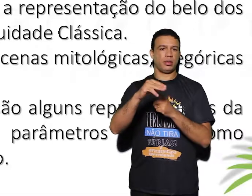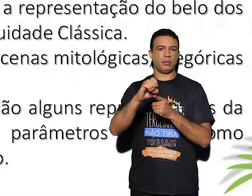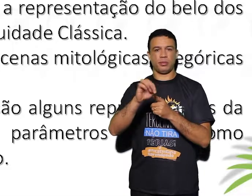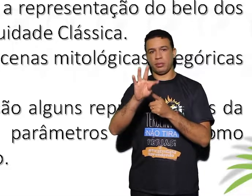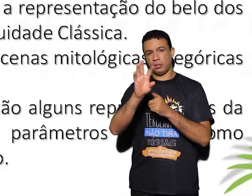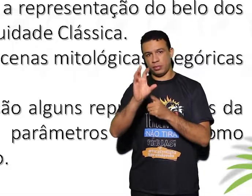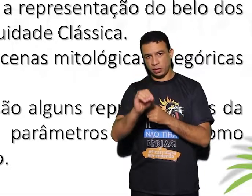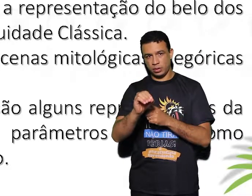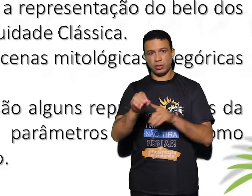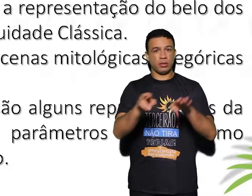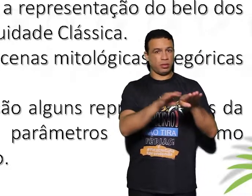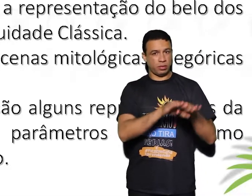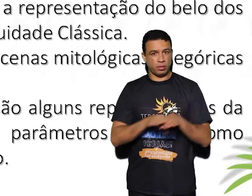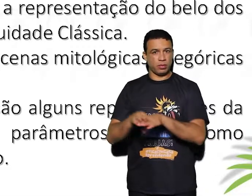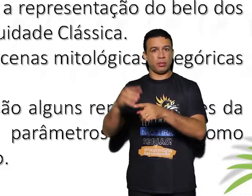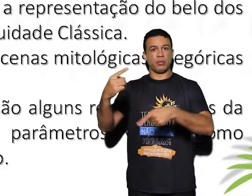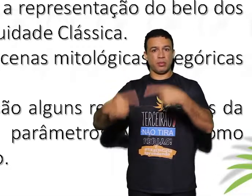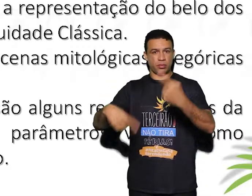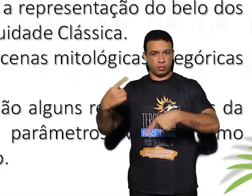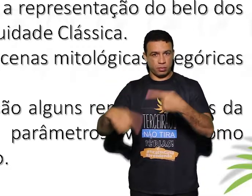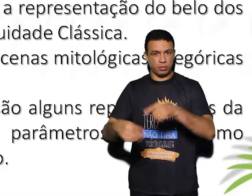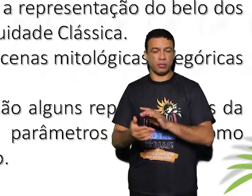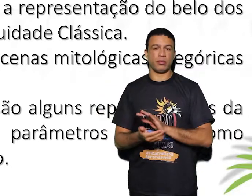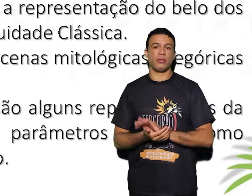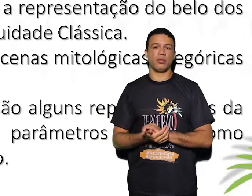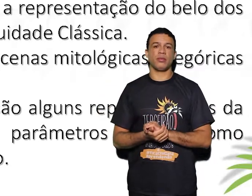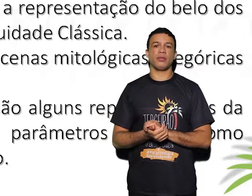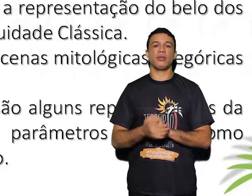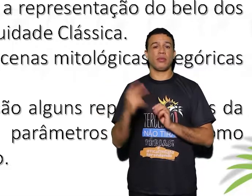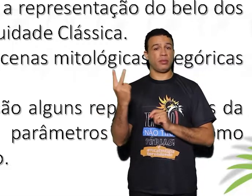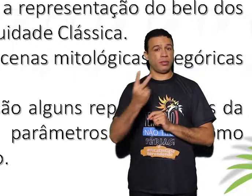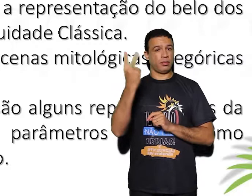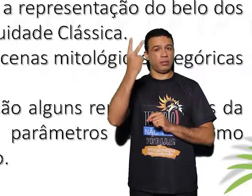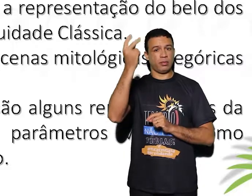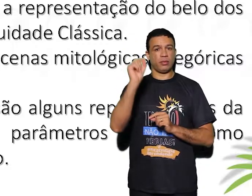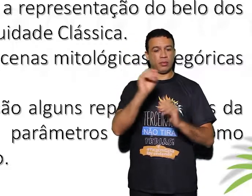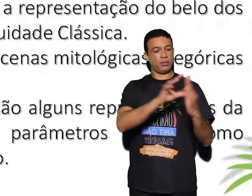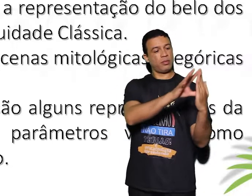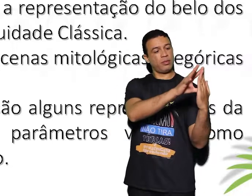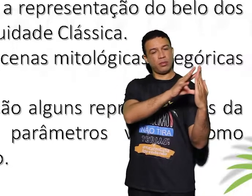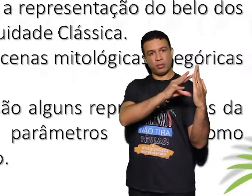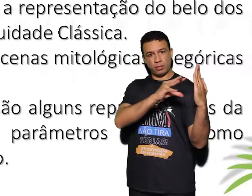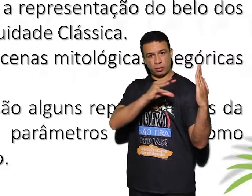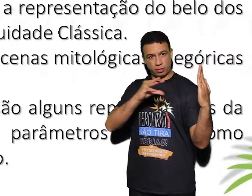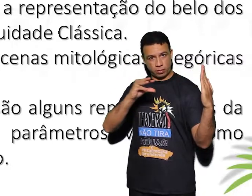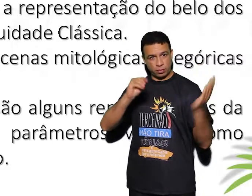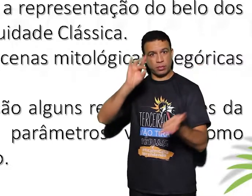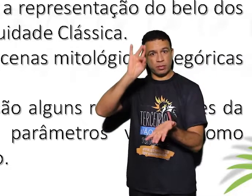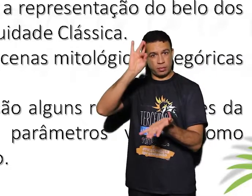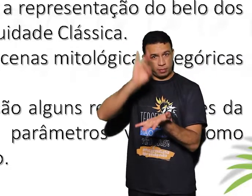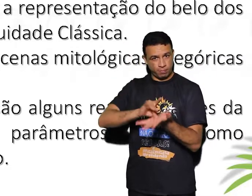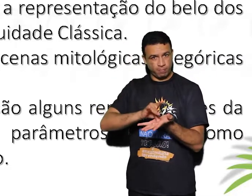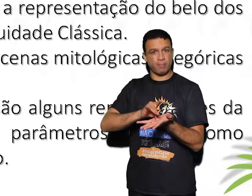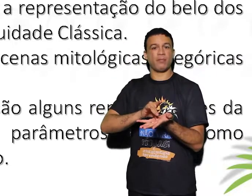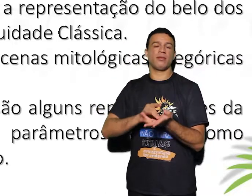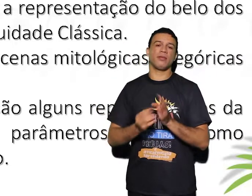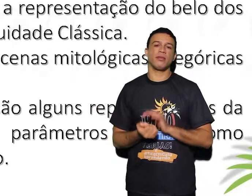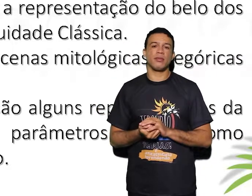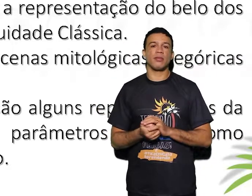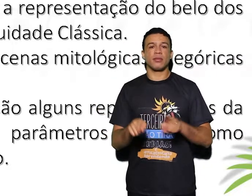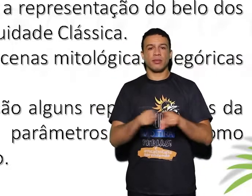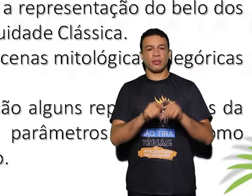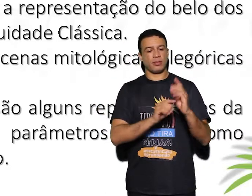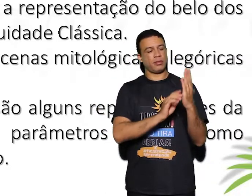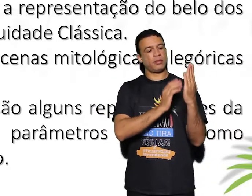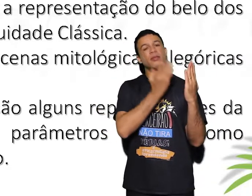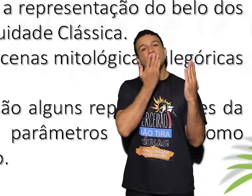de regras rígidas para a produção artística, cujo maior valor era a imitação mais próxima da realidade, sistema de cores